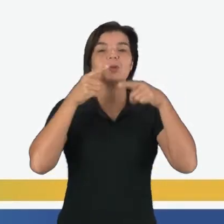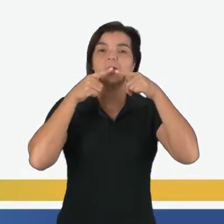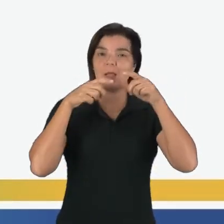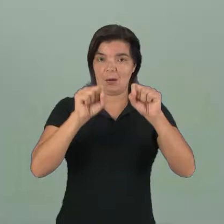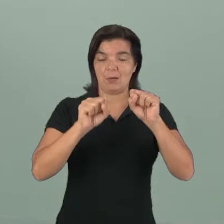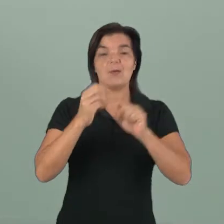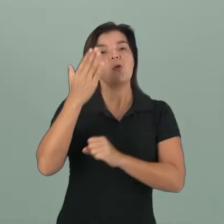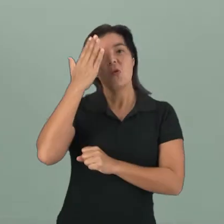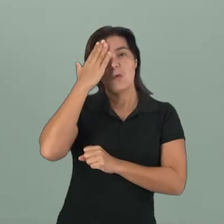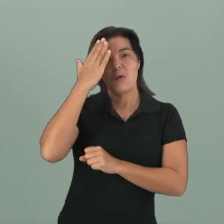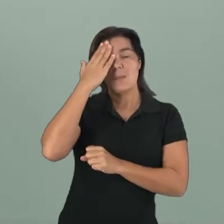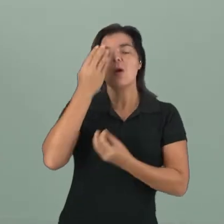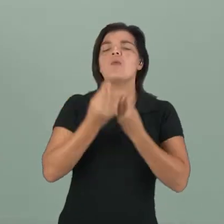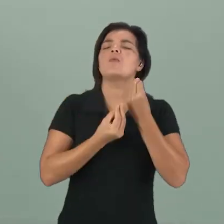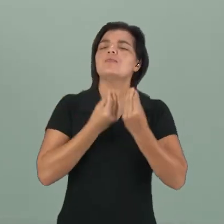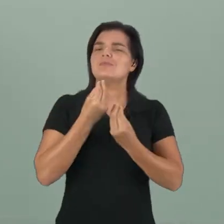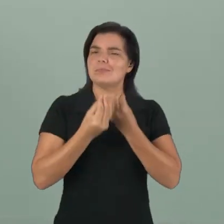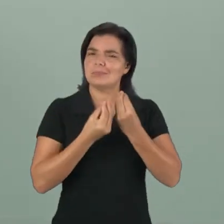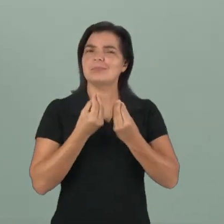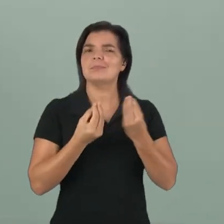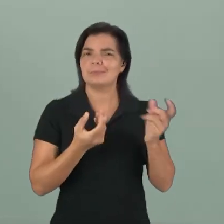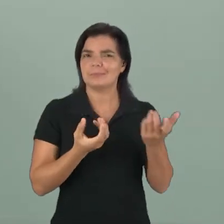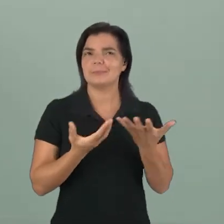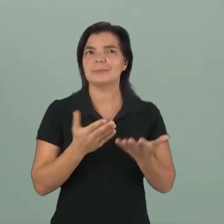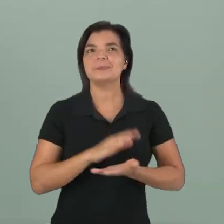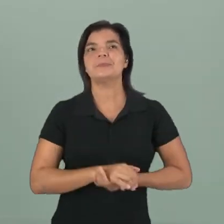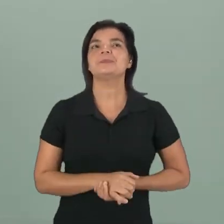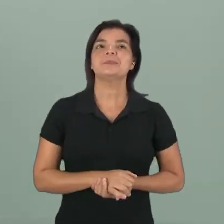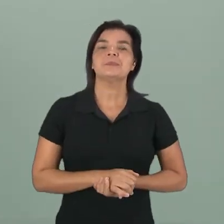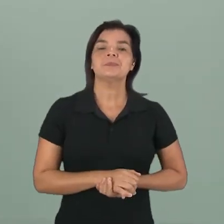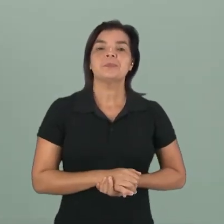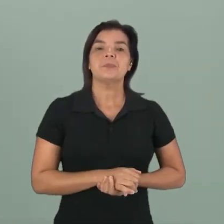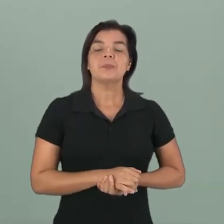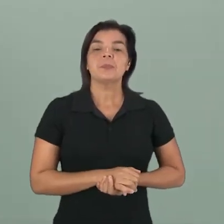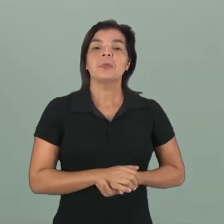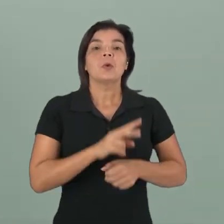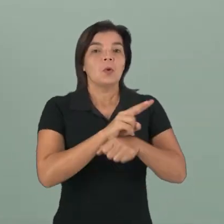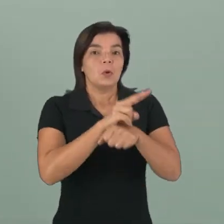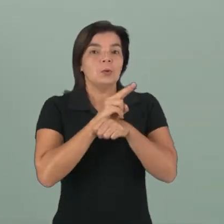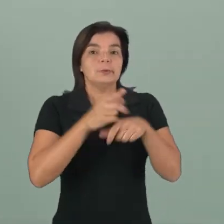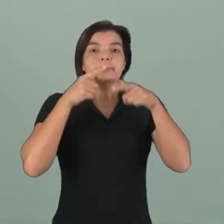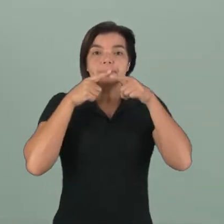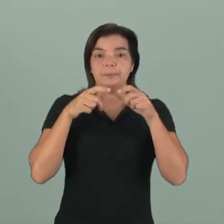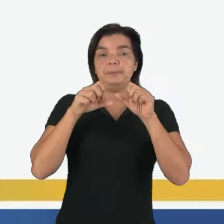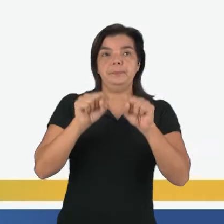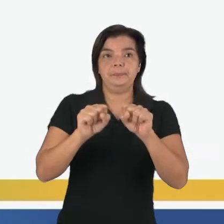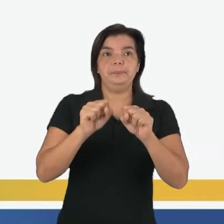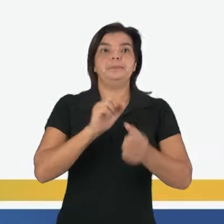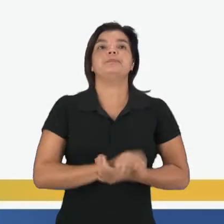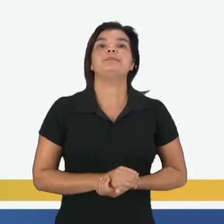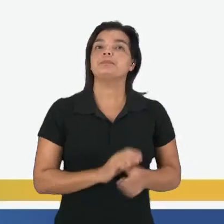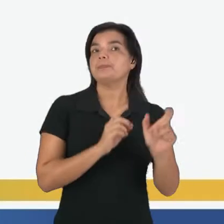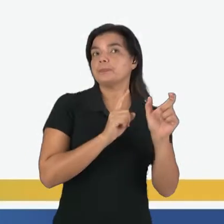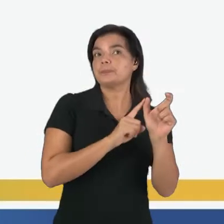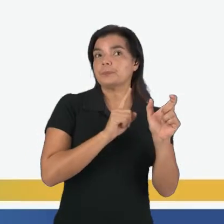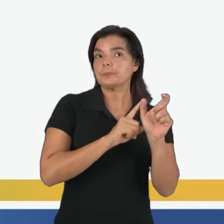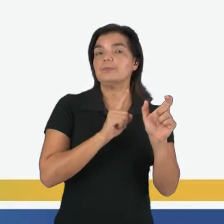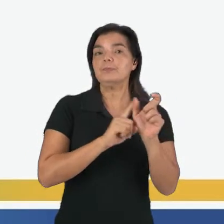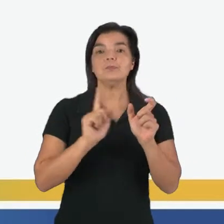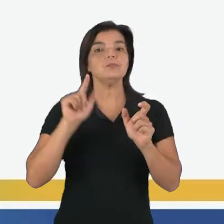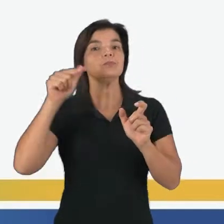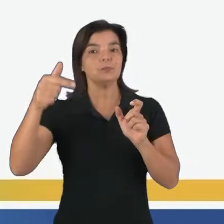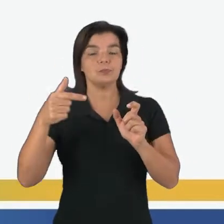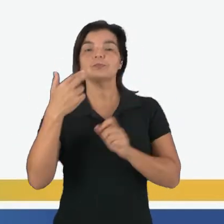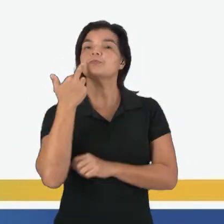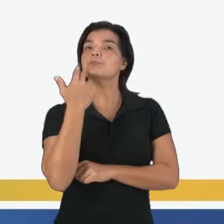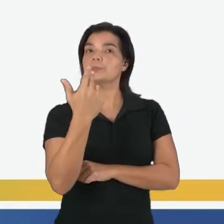entender agora melhorzinho o que é esse estrangeirismo, ok? Então, vamos lá. O que é o estrangeirismo? São palavras